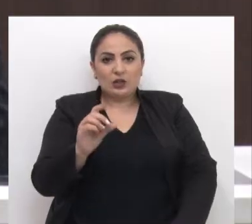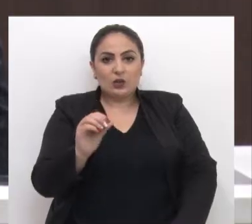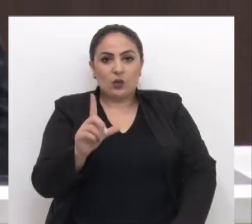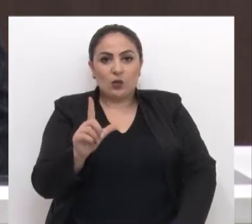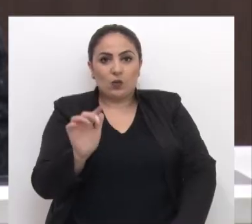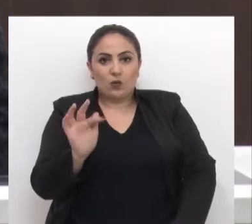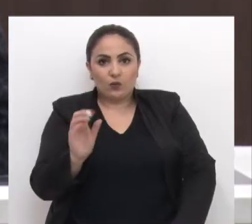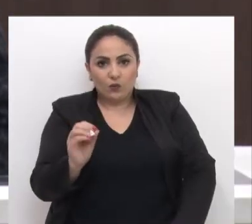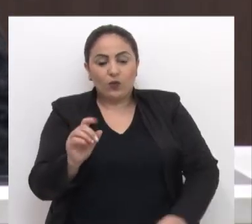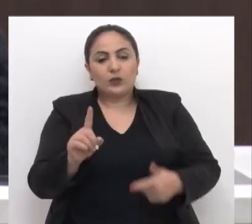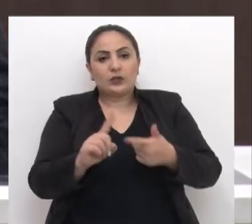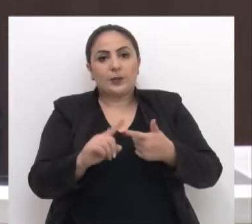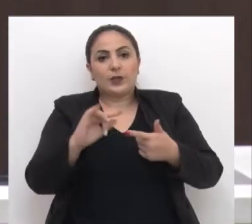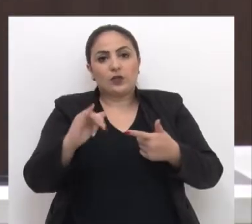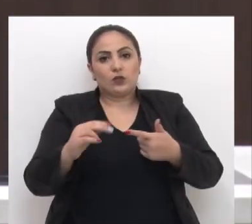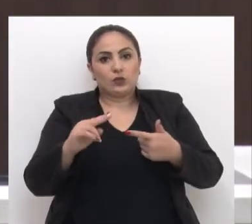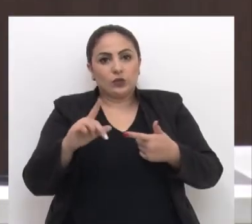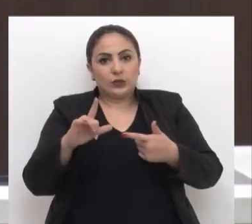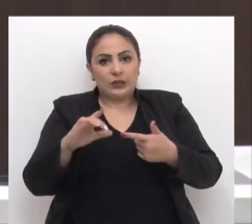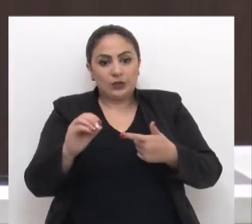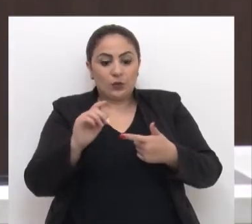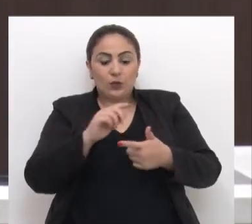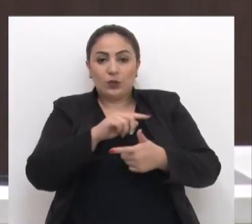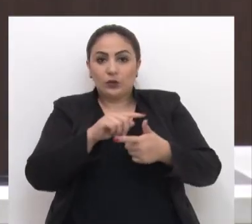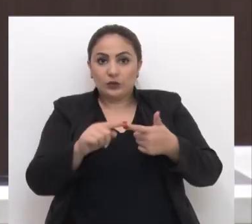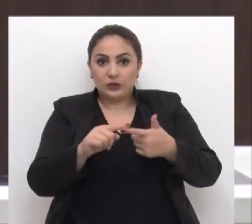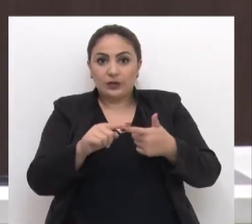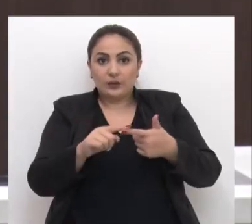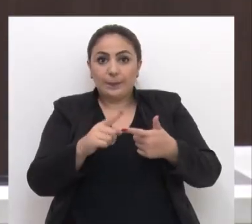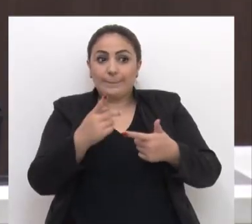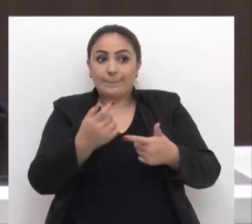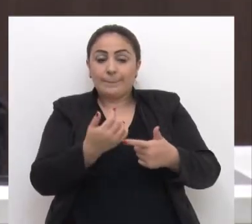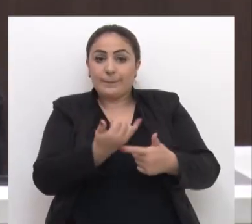Freitas, doutor Júlio, que